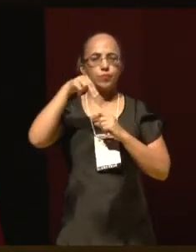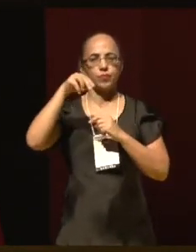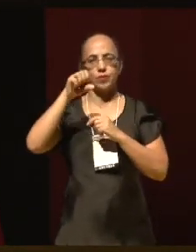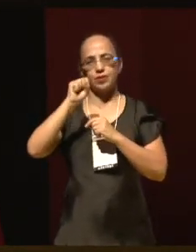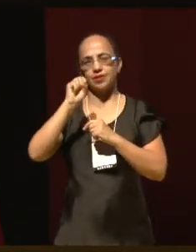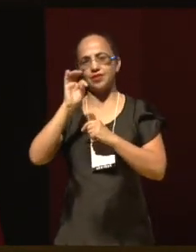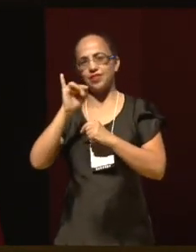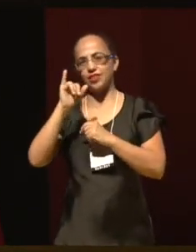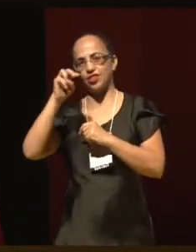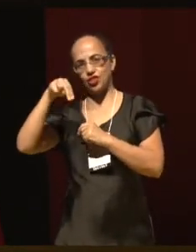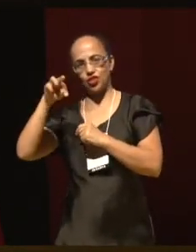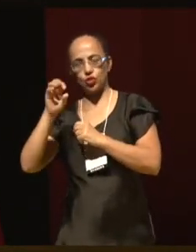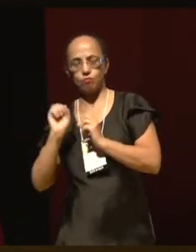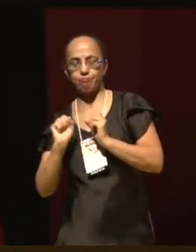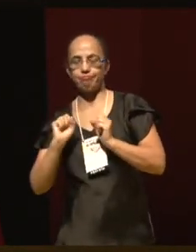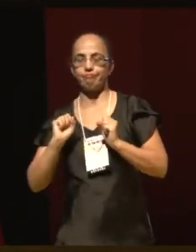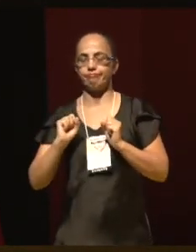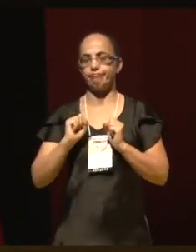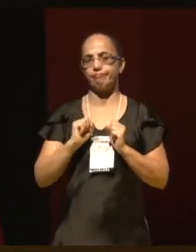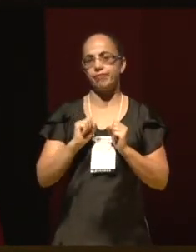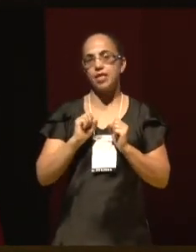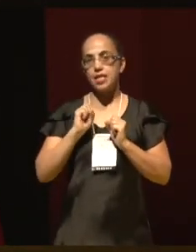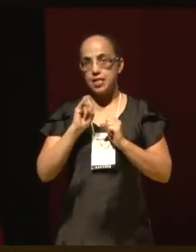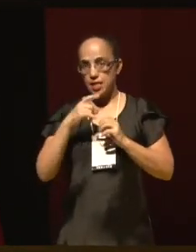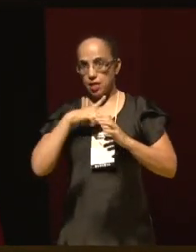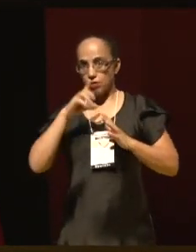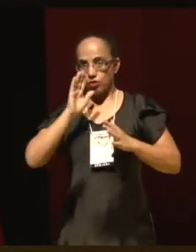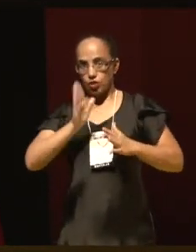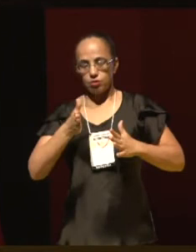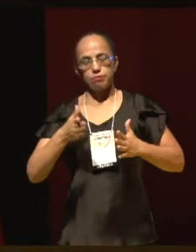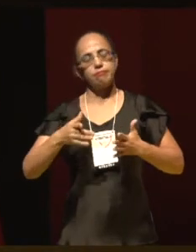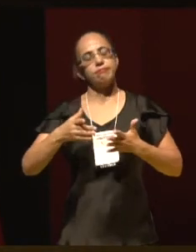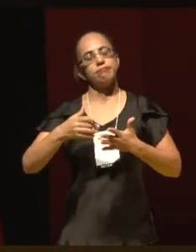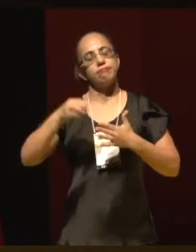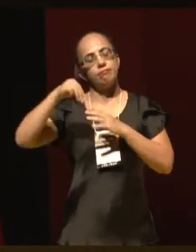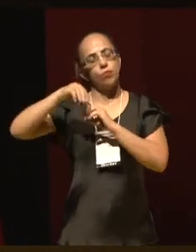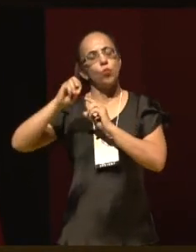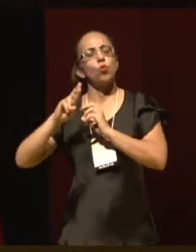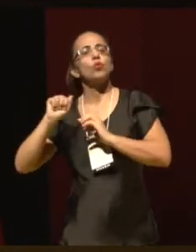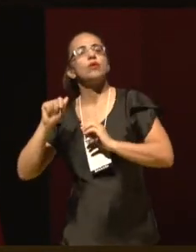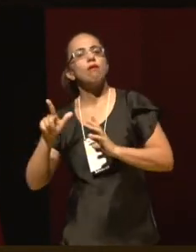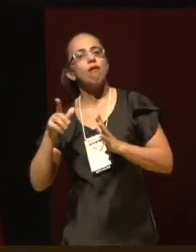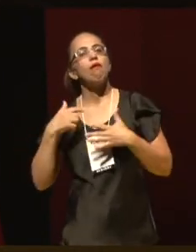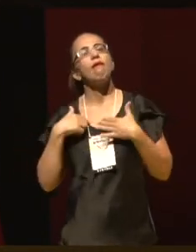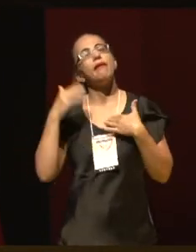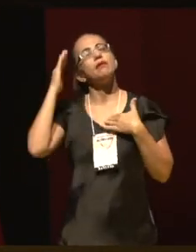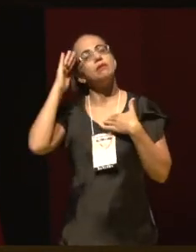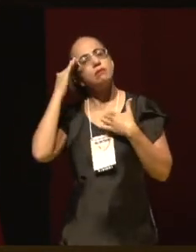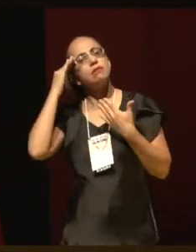Quando eu me vou moralizando, vou compreendendo, porque